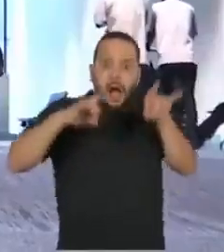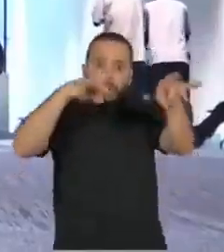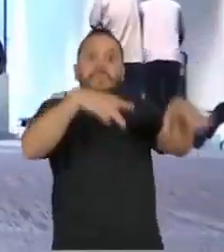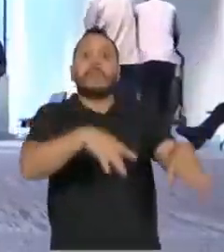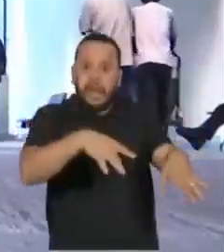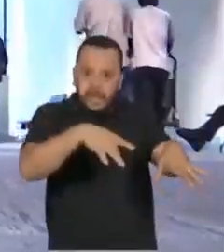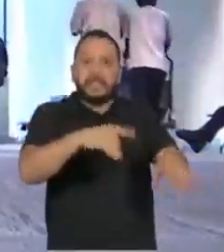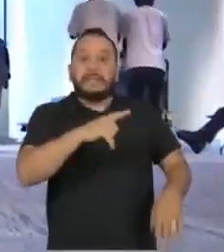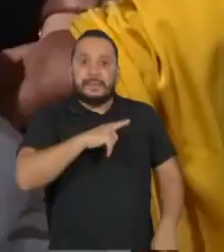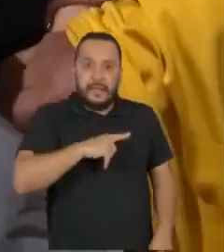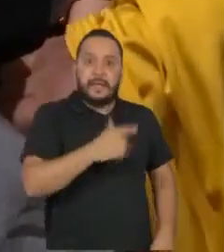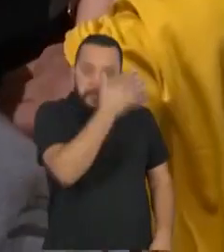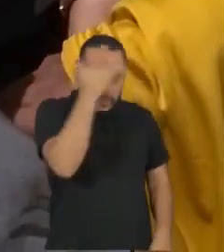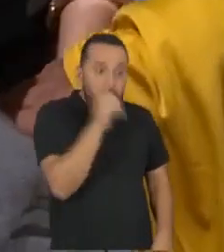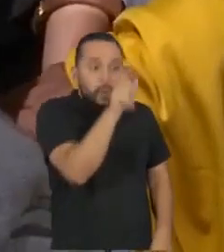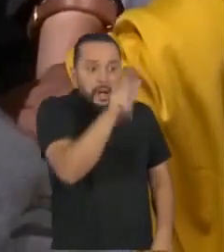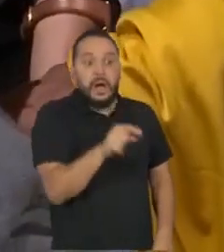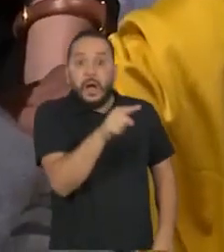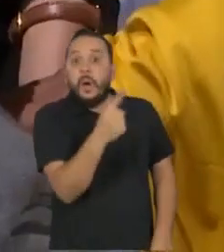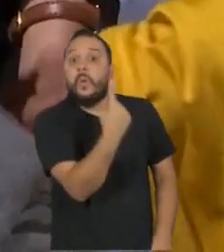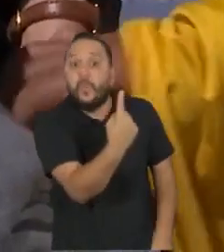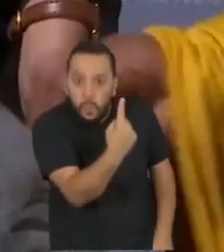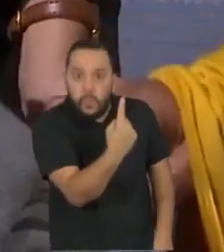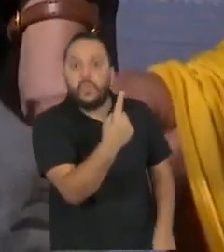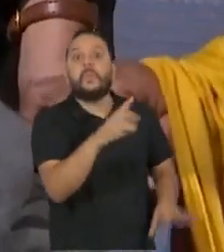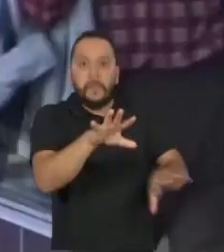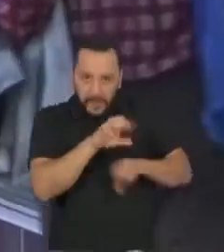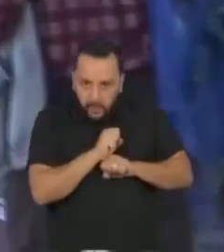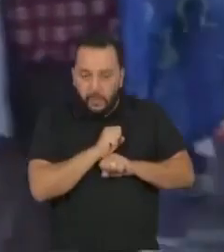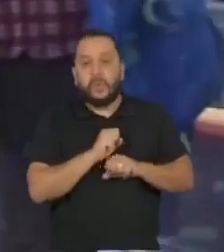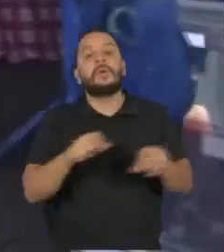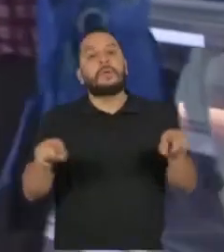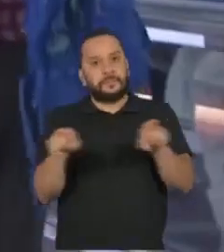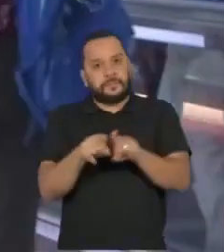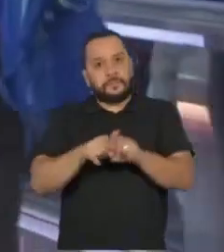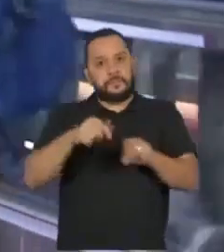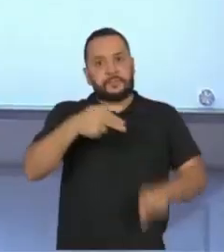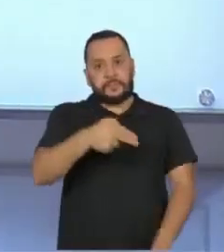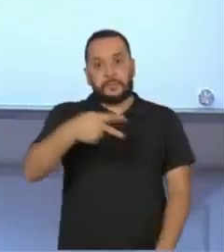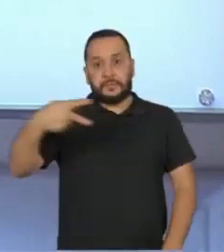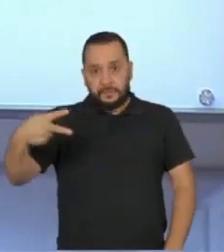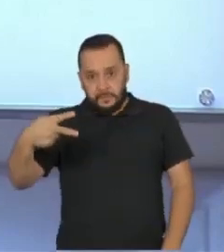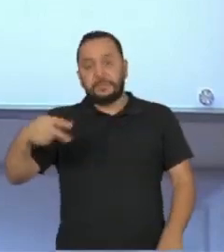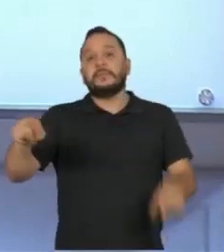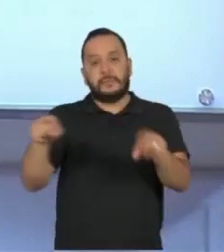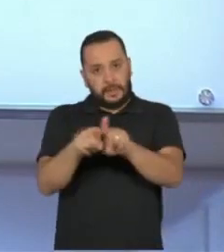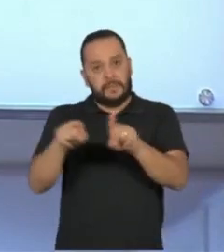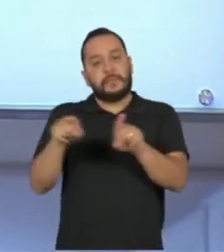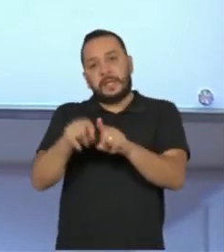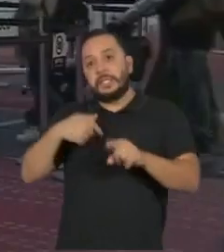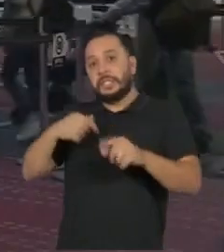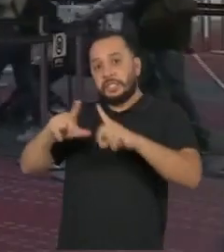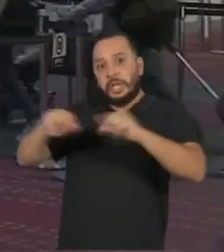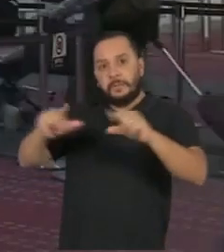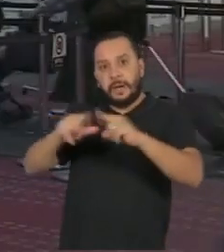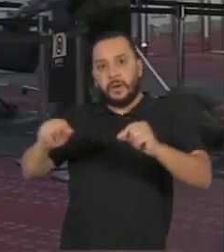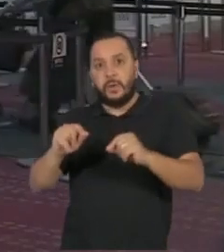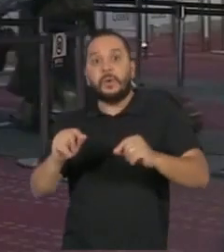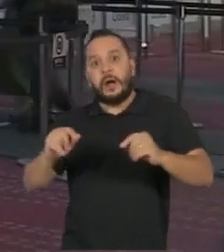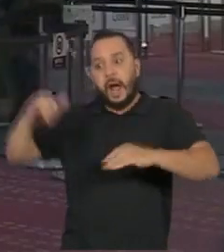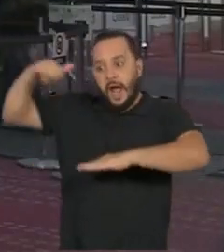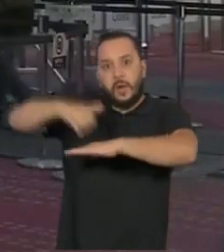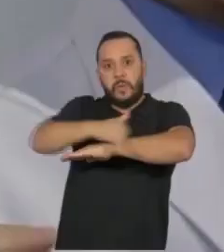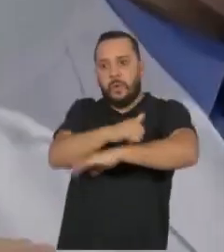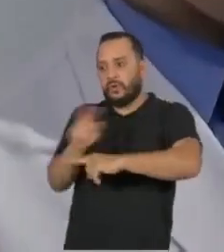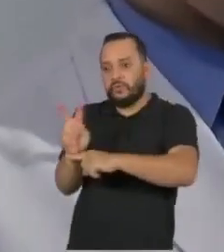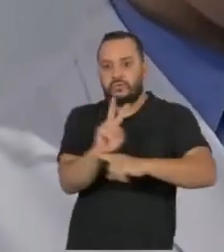já colocada em isolamento. Enquanto a Indonésia e o Japão aumentam a vigilância e a fiscalização nos aeroportos,